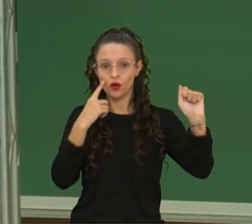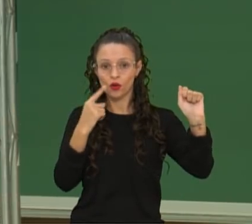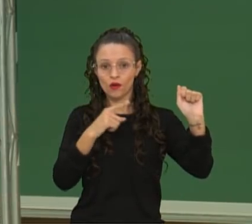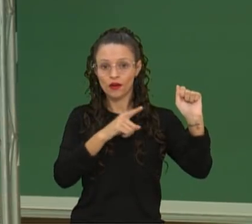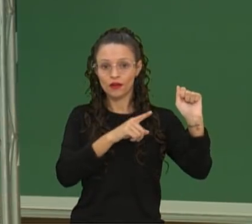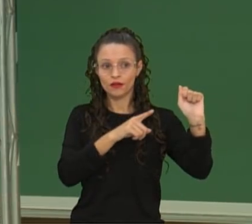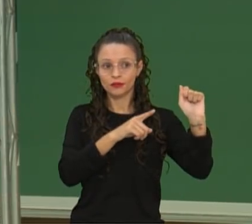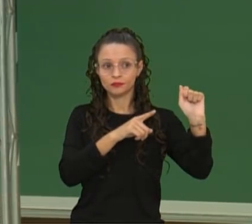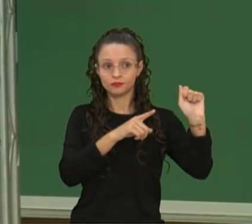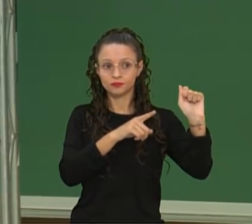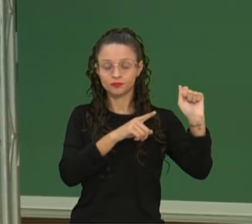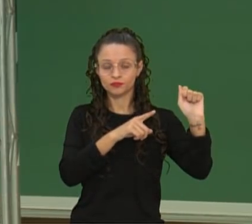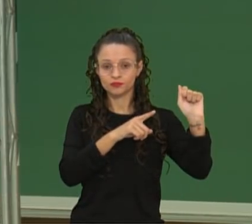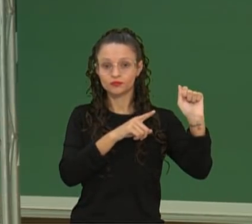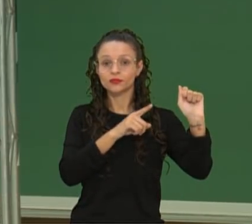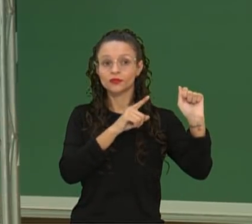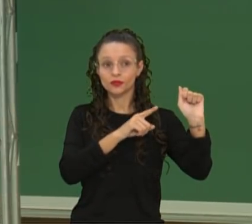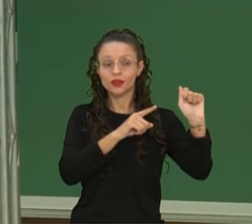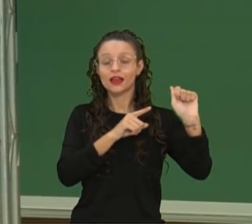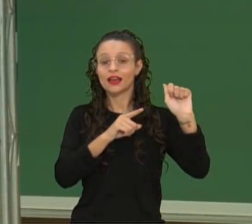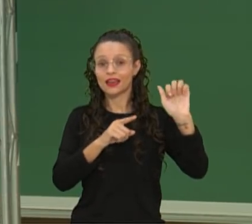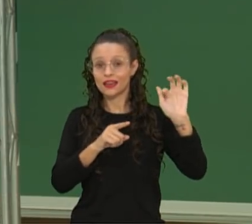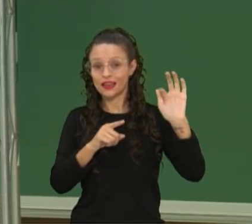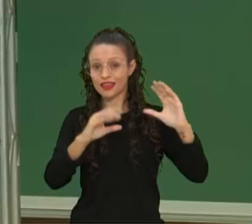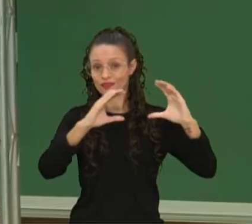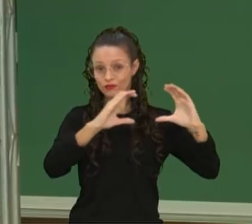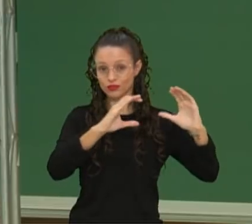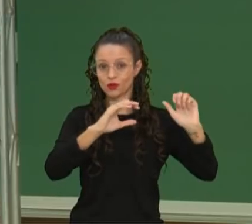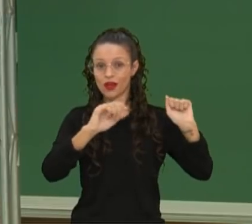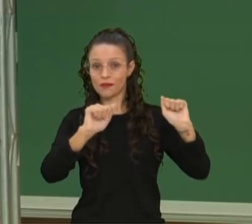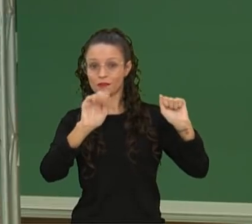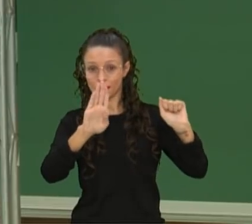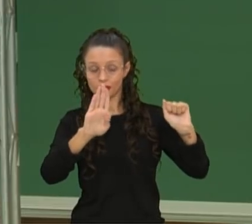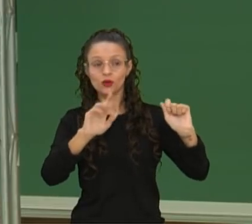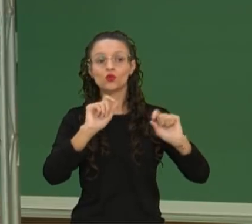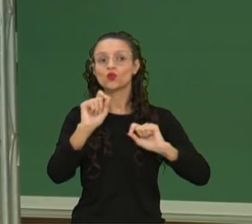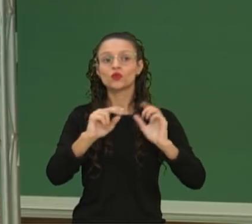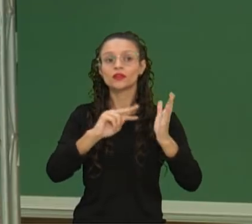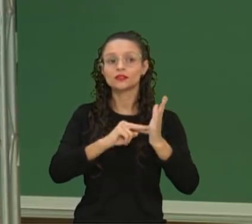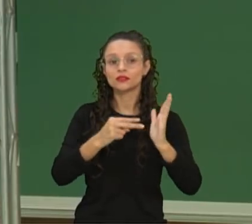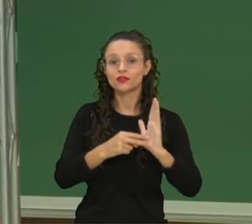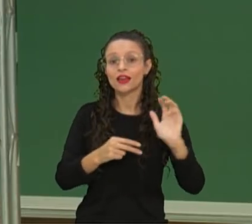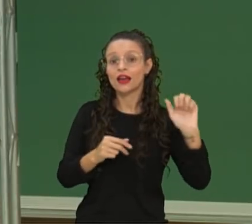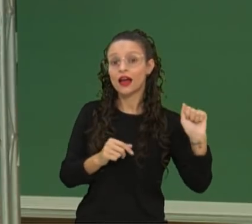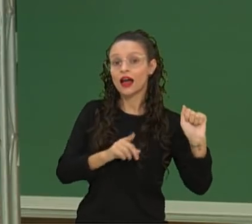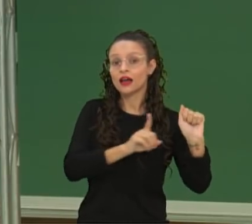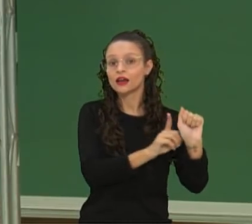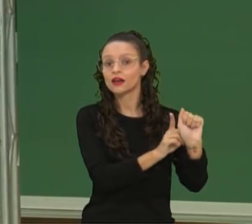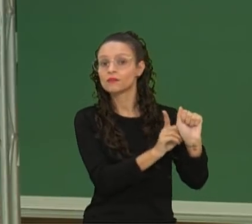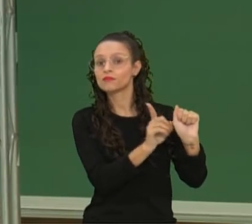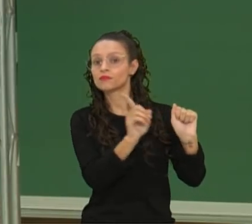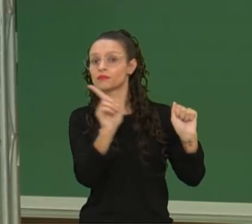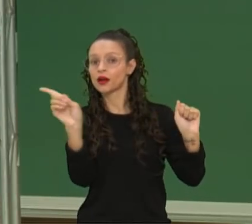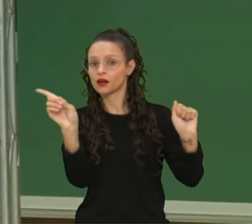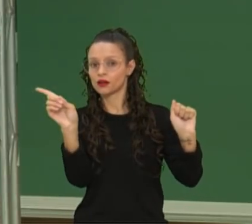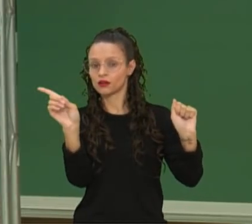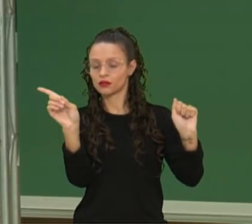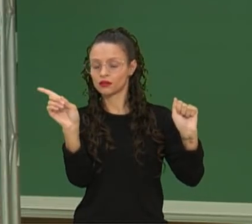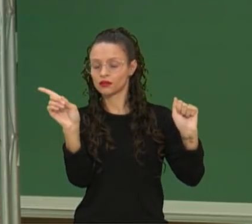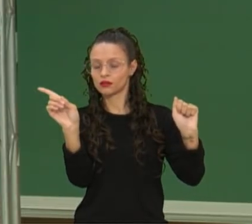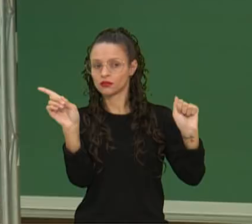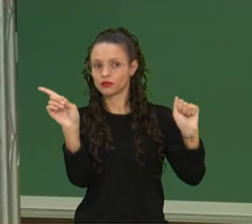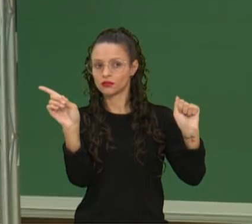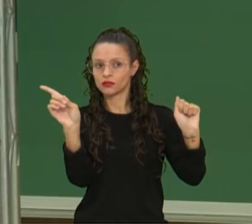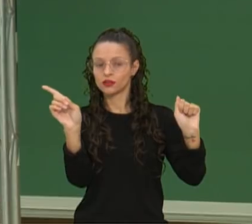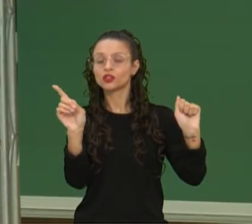de f, é uma função, né, f de A em B, ou seja, o A é o meu conjunto de partida,